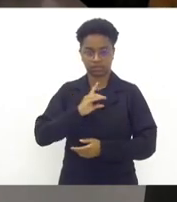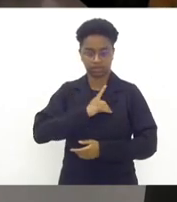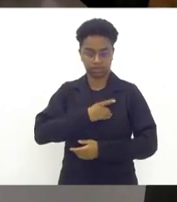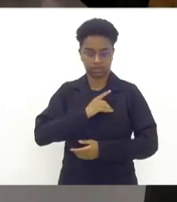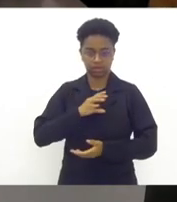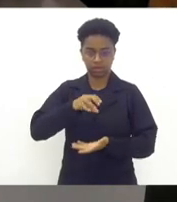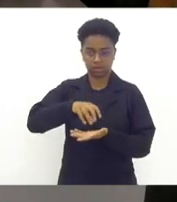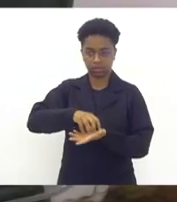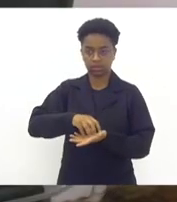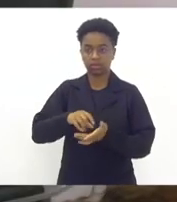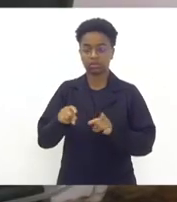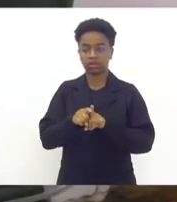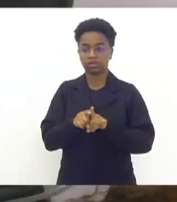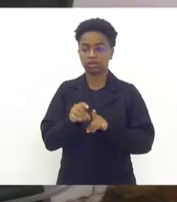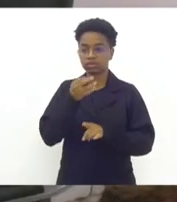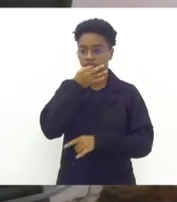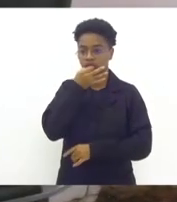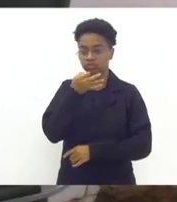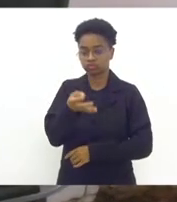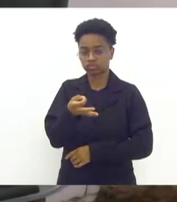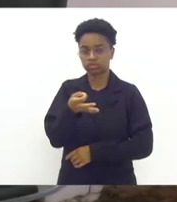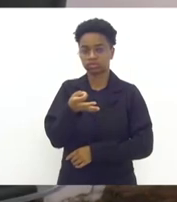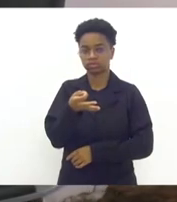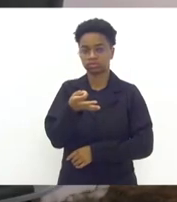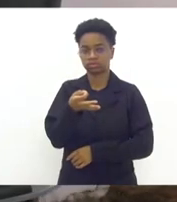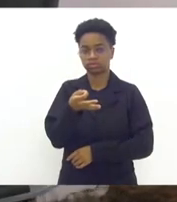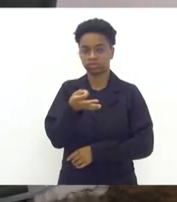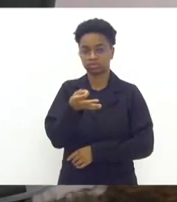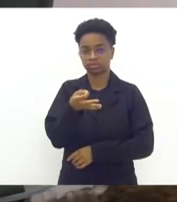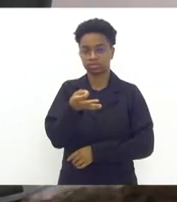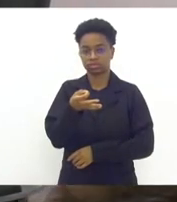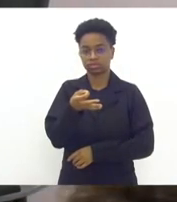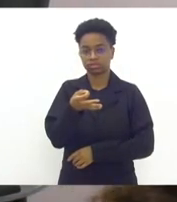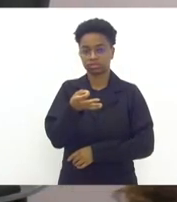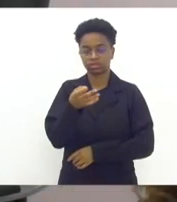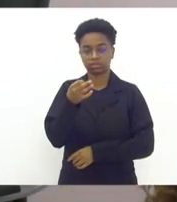aqui a sugestão de data está para